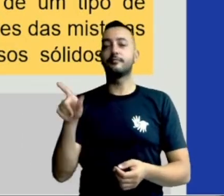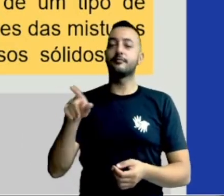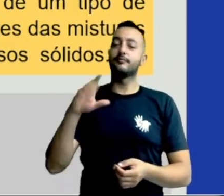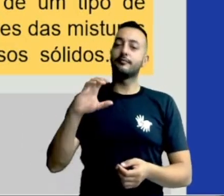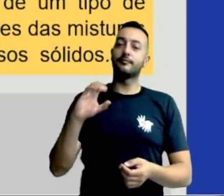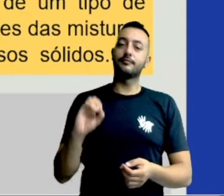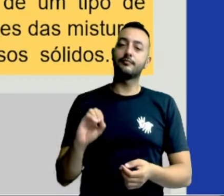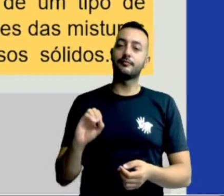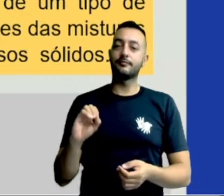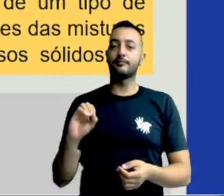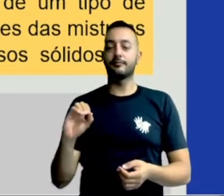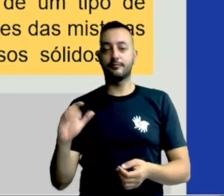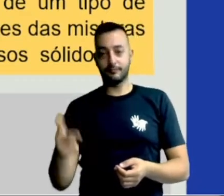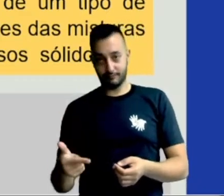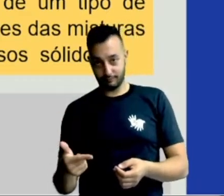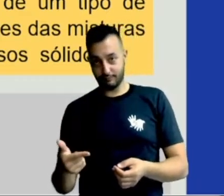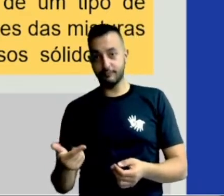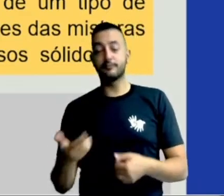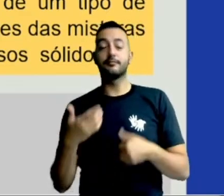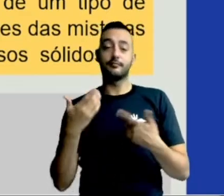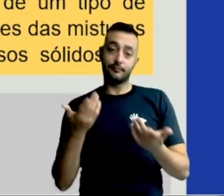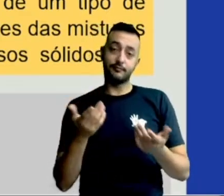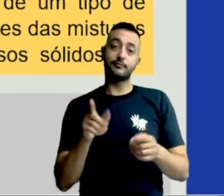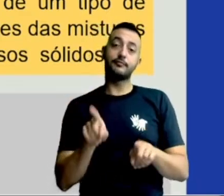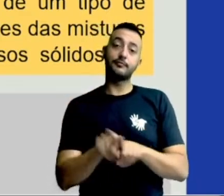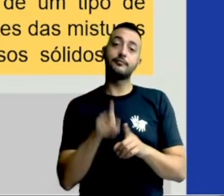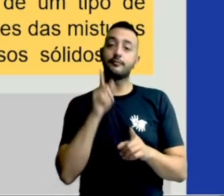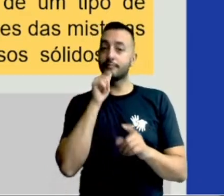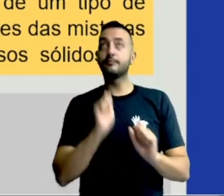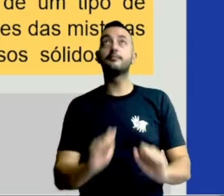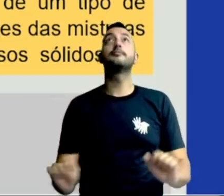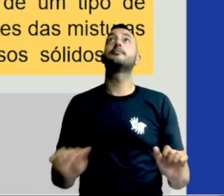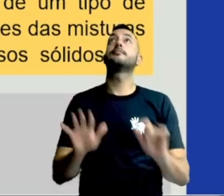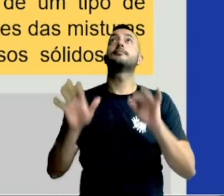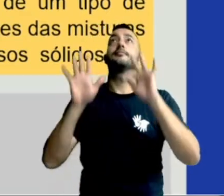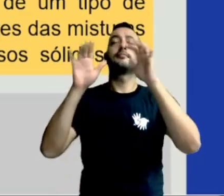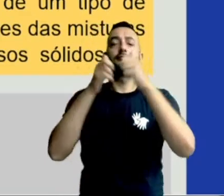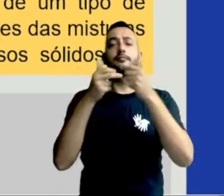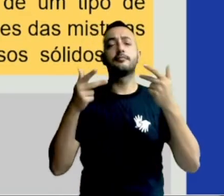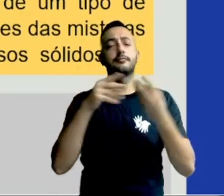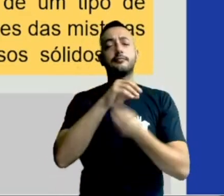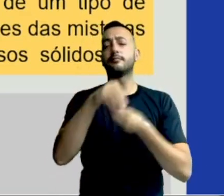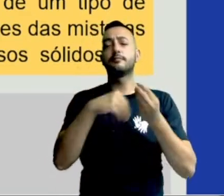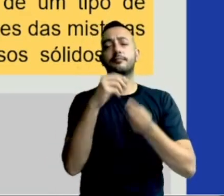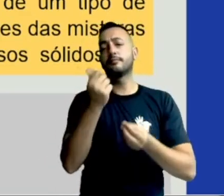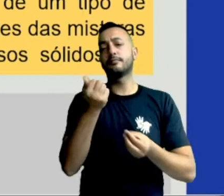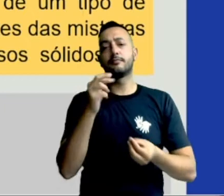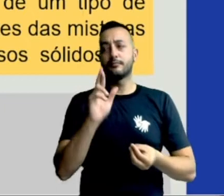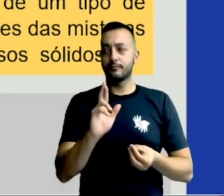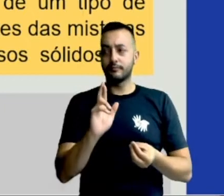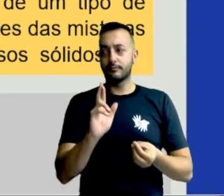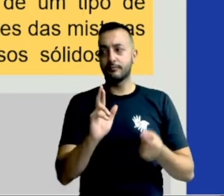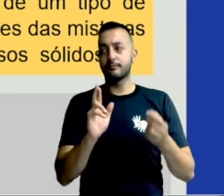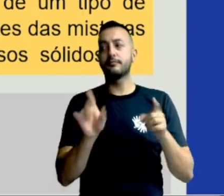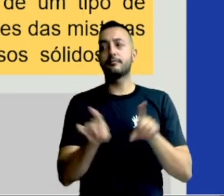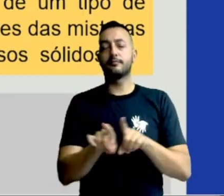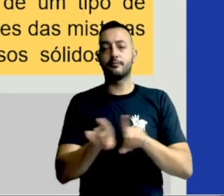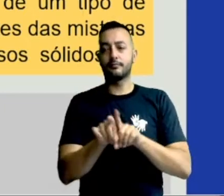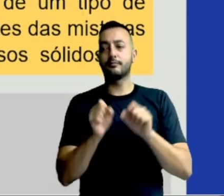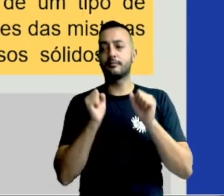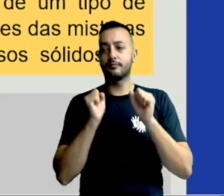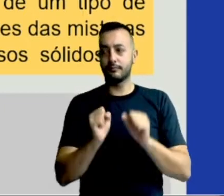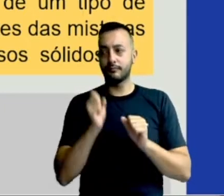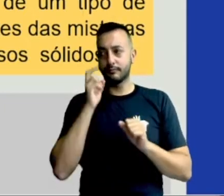gás nitrogênio, o vapor de água, entre outros gases, né, é a mistura do ar. A gente pode ver também